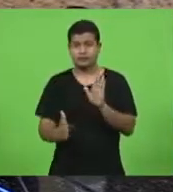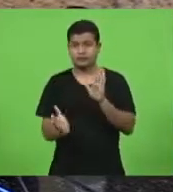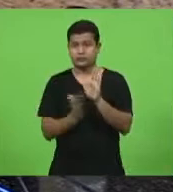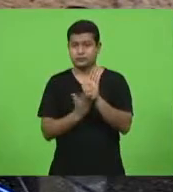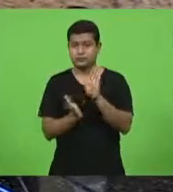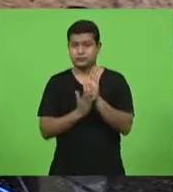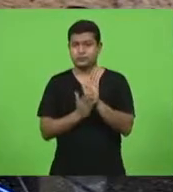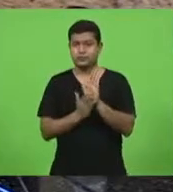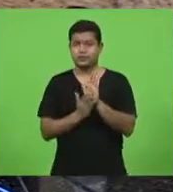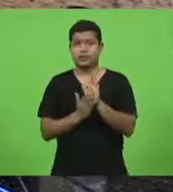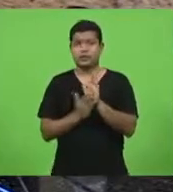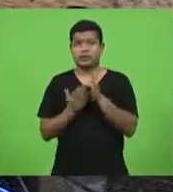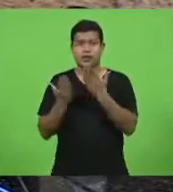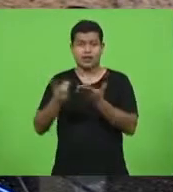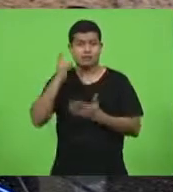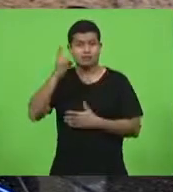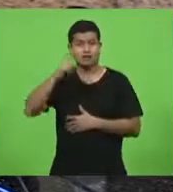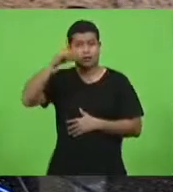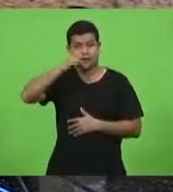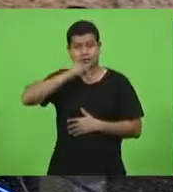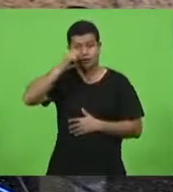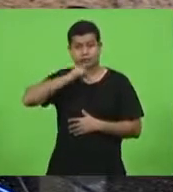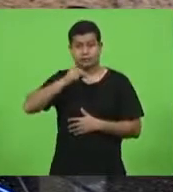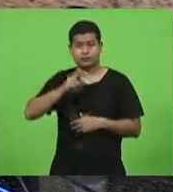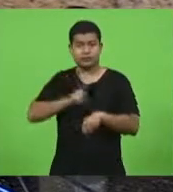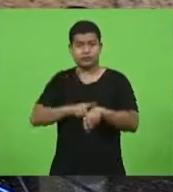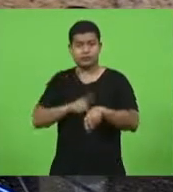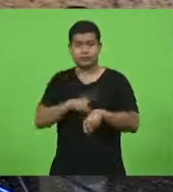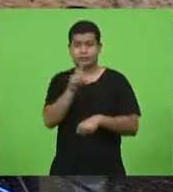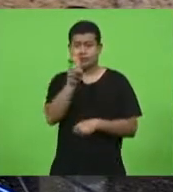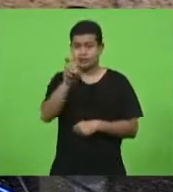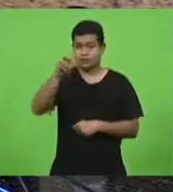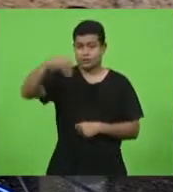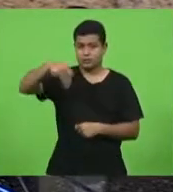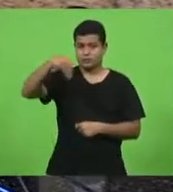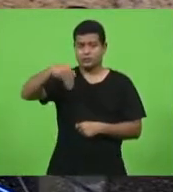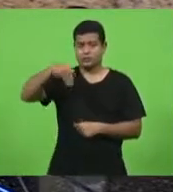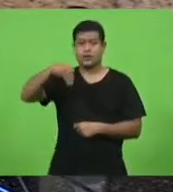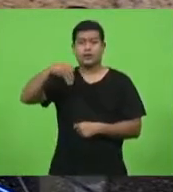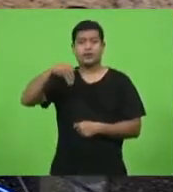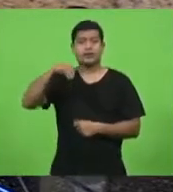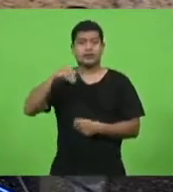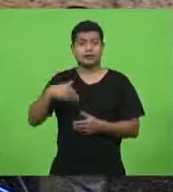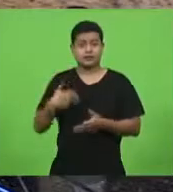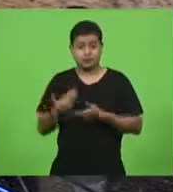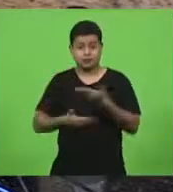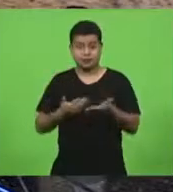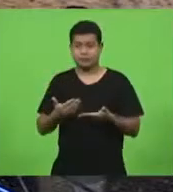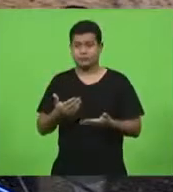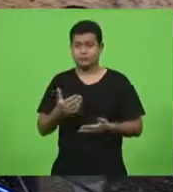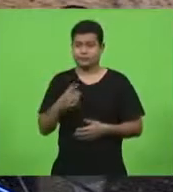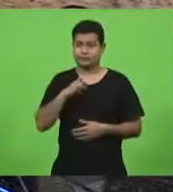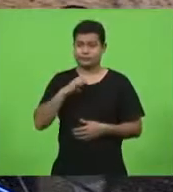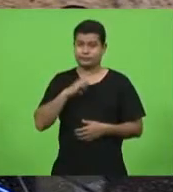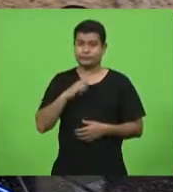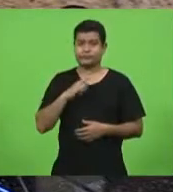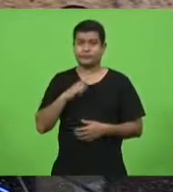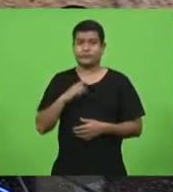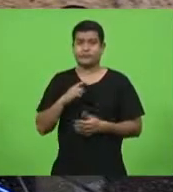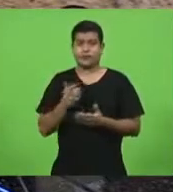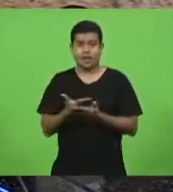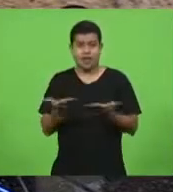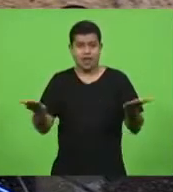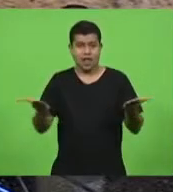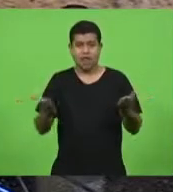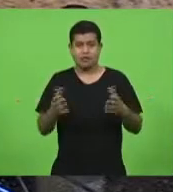do convite, o deputado Kennedy Nunes, terá o tempo de 5 minutos, e, a partir dali, nós teremos o posicionamento das